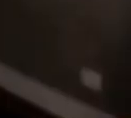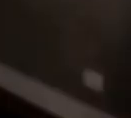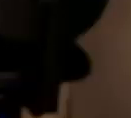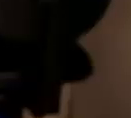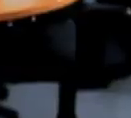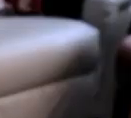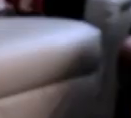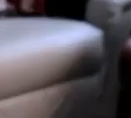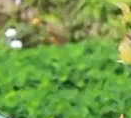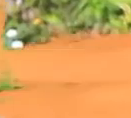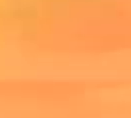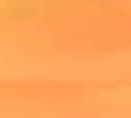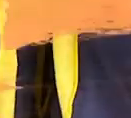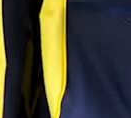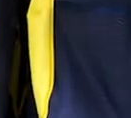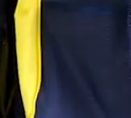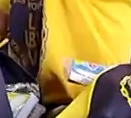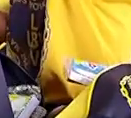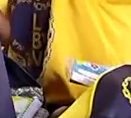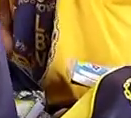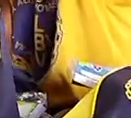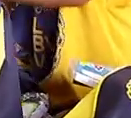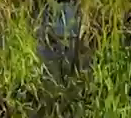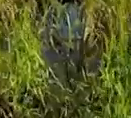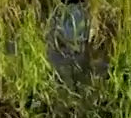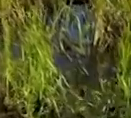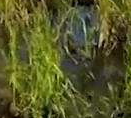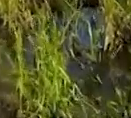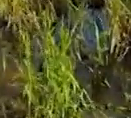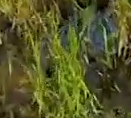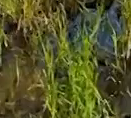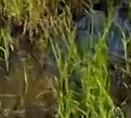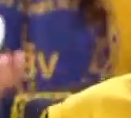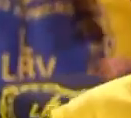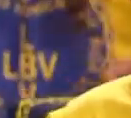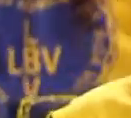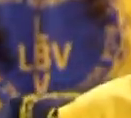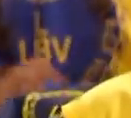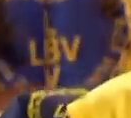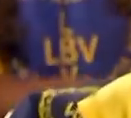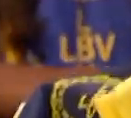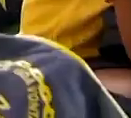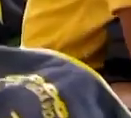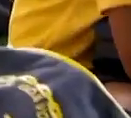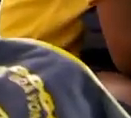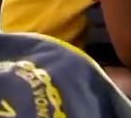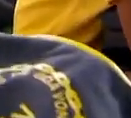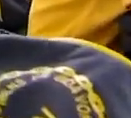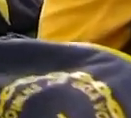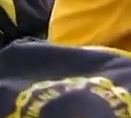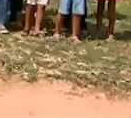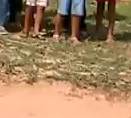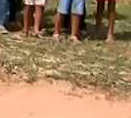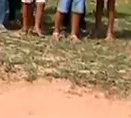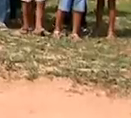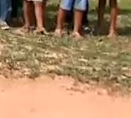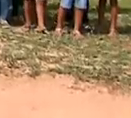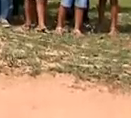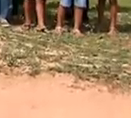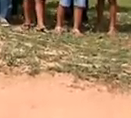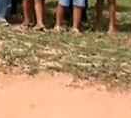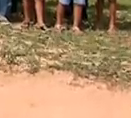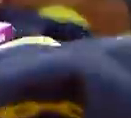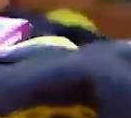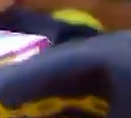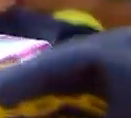Quanto mais mochilas se fecham, mais oportunidades se abrem para todos. Sua colaboração não financia só mais